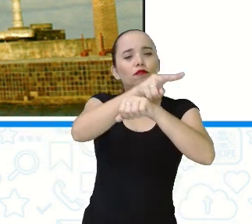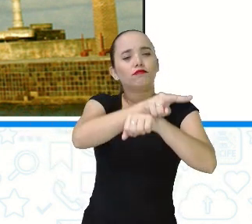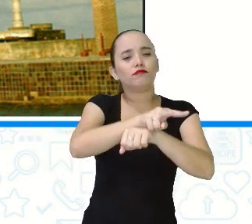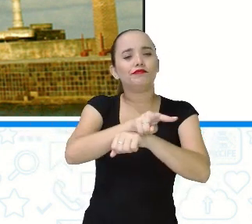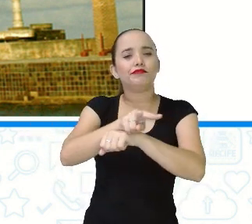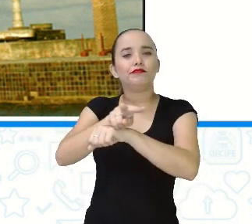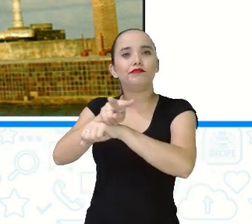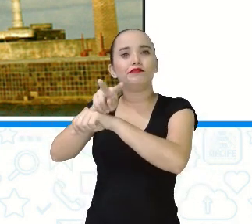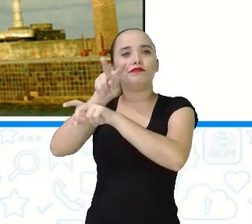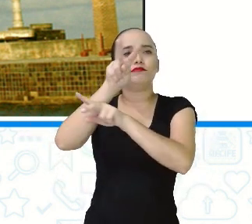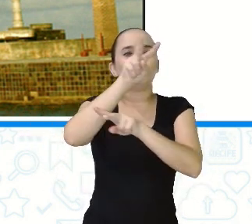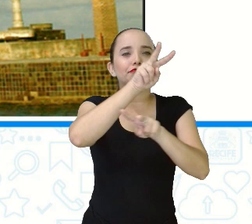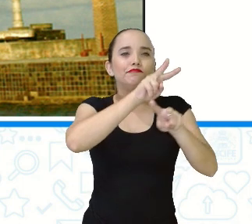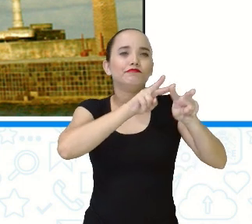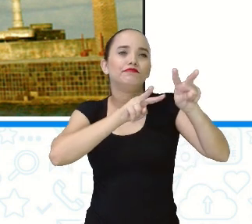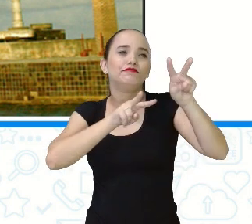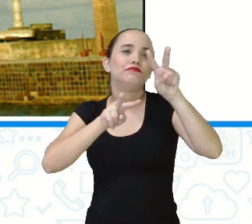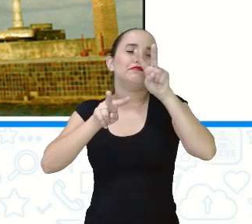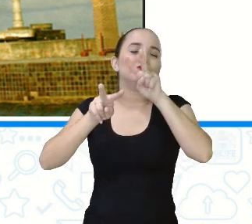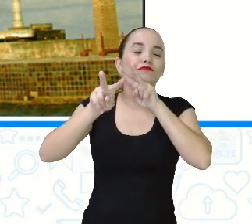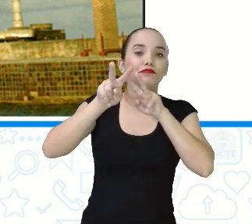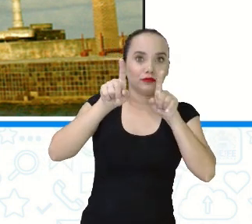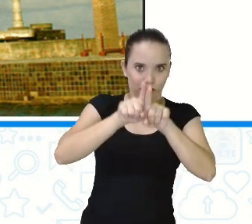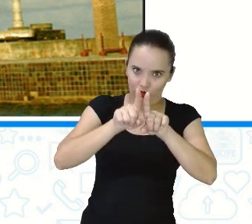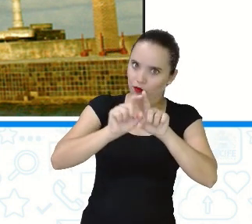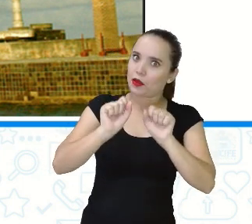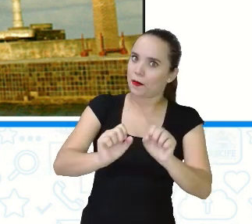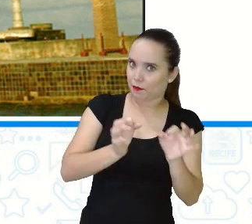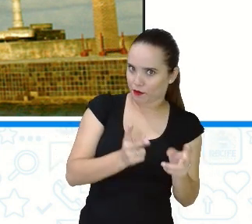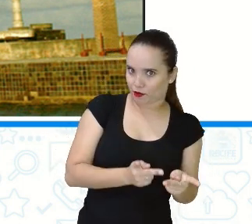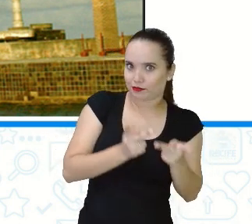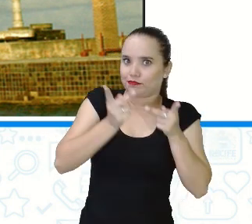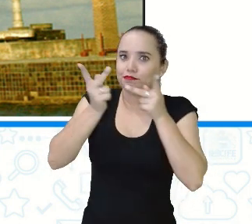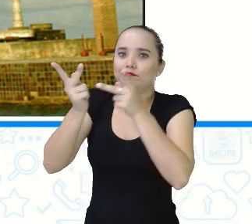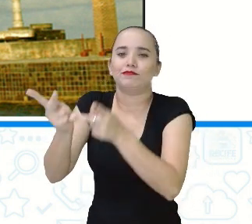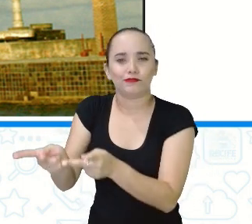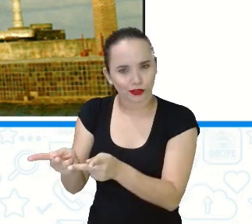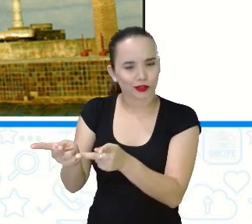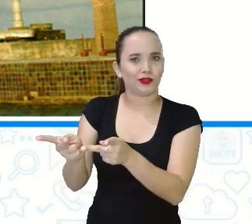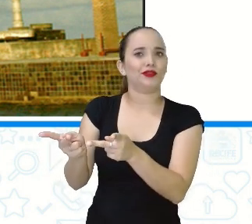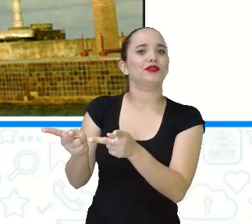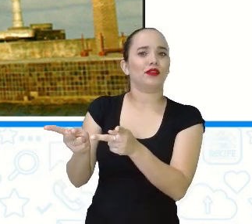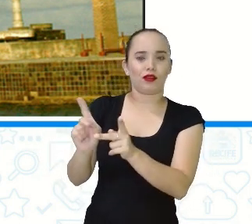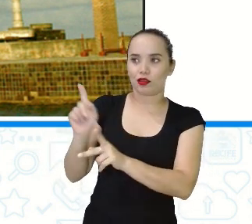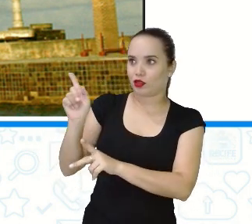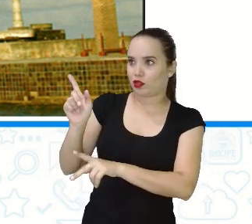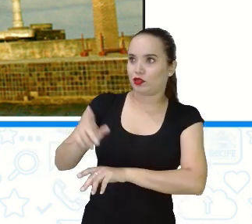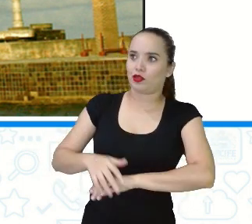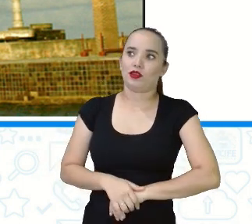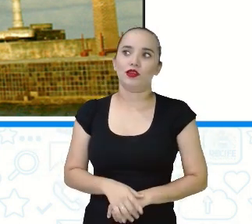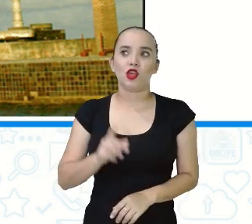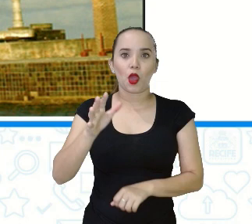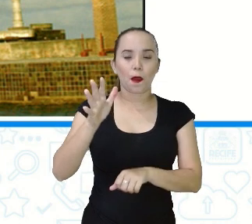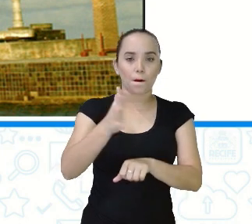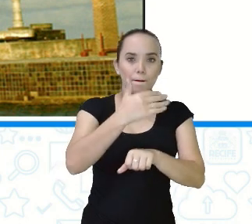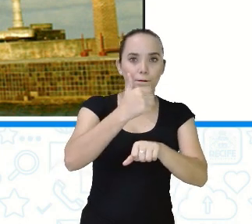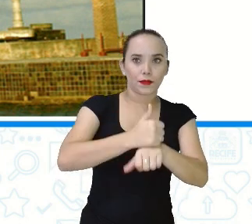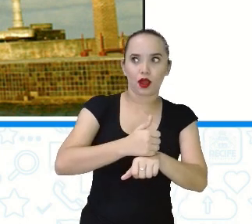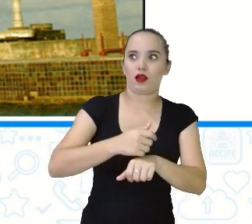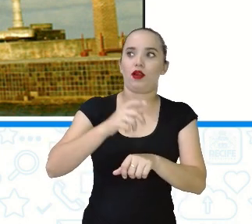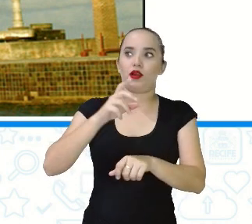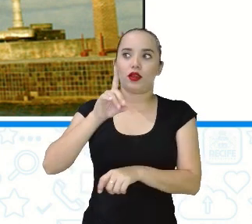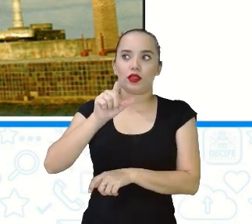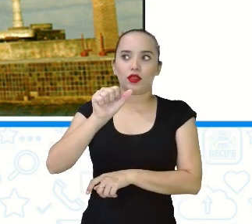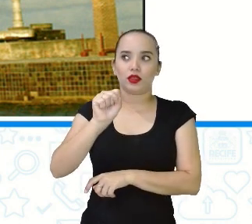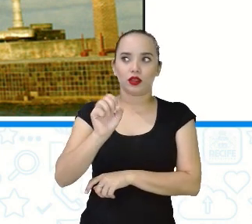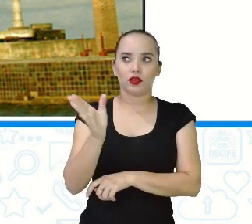Praça Rio Branco, ou pode até visitar. Então, este aí, o Parque das Esculturas, é um patrimônio